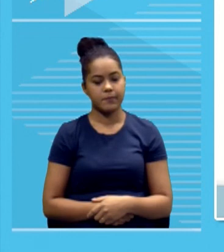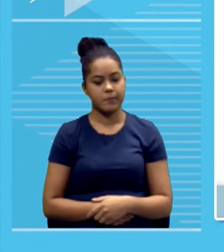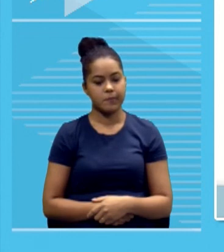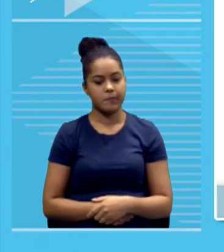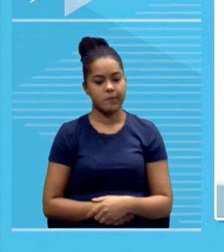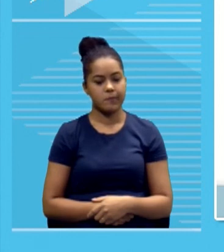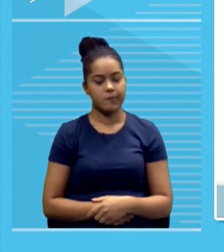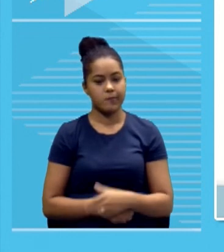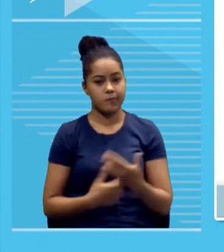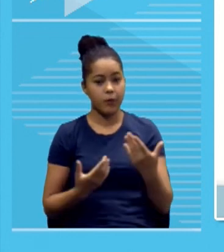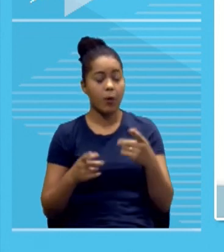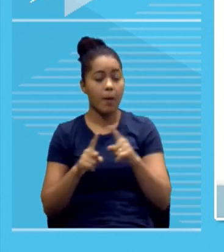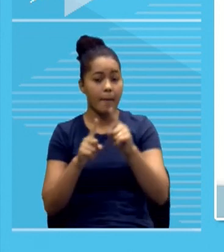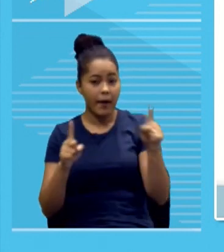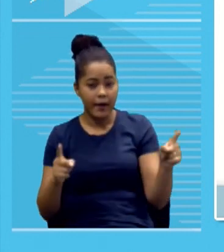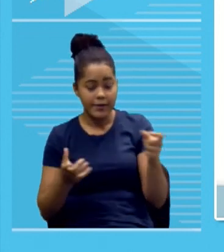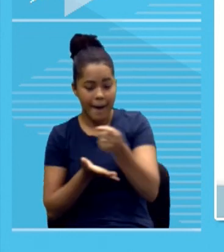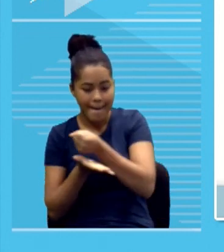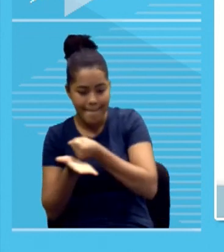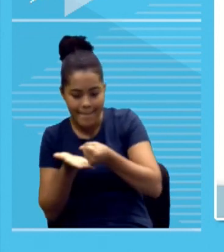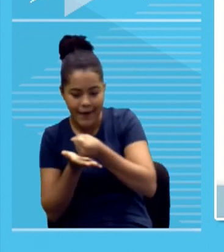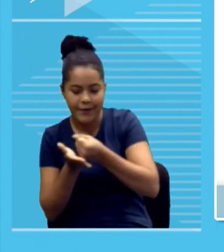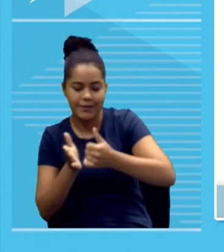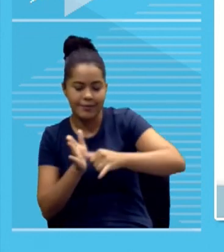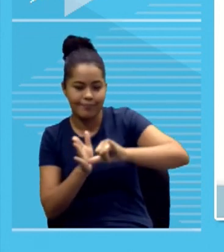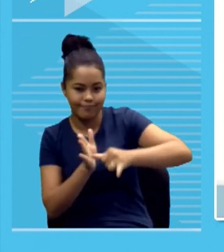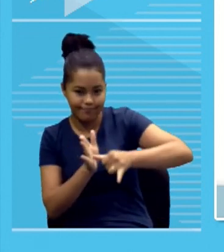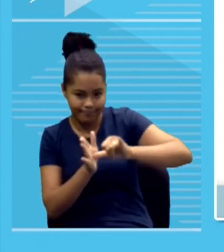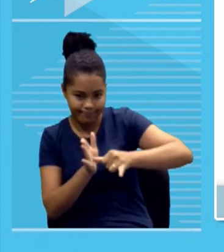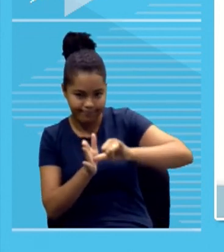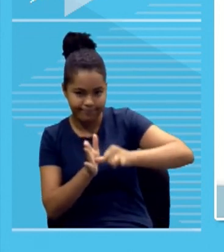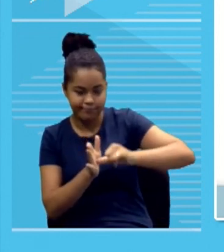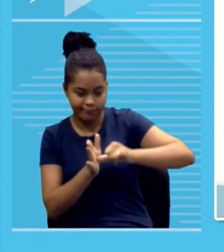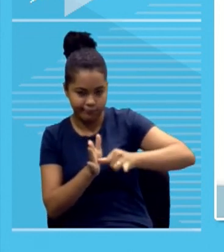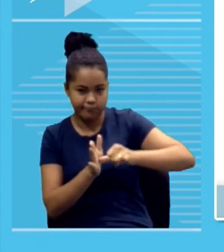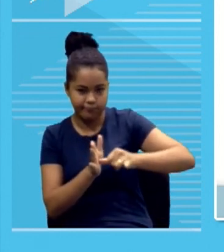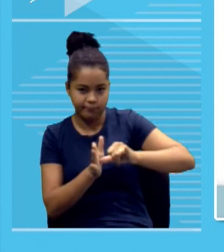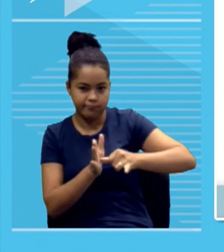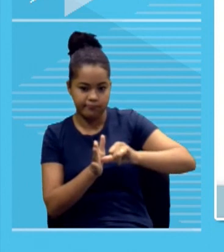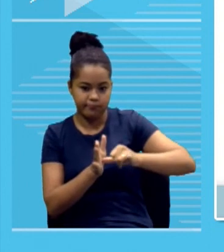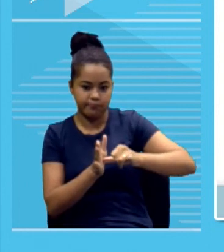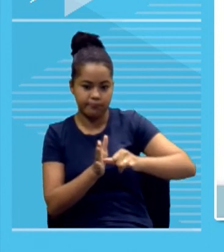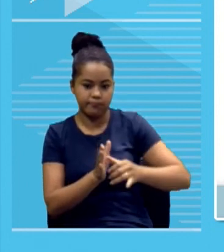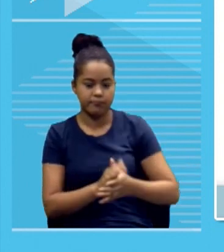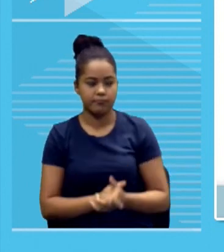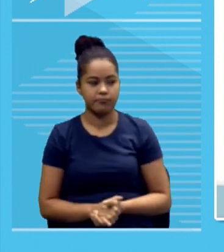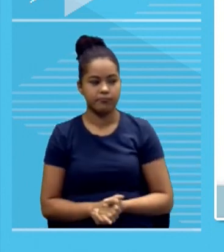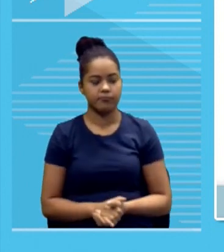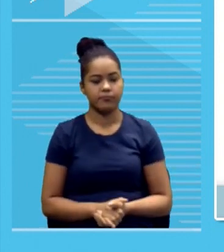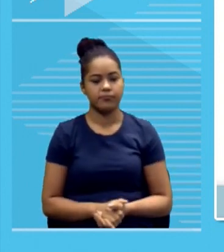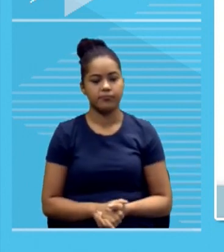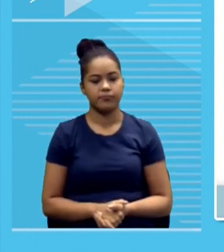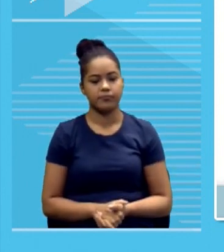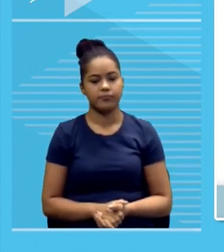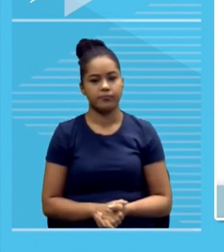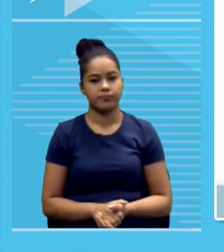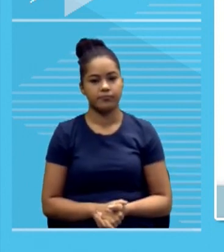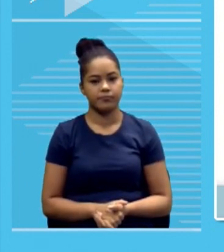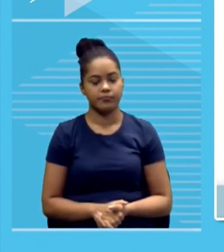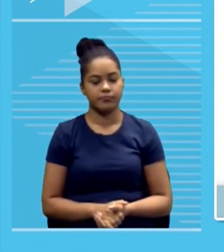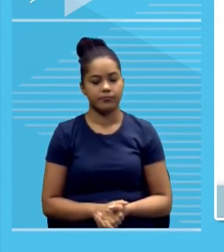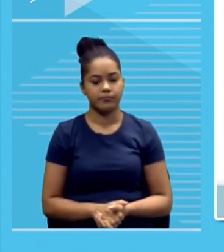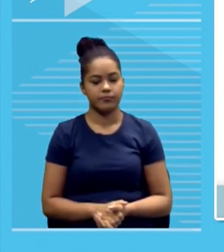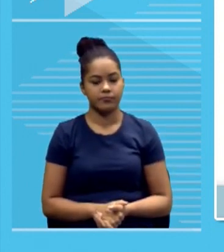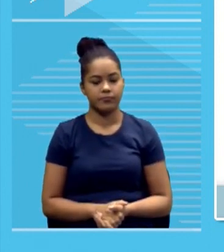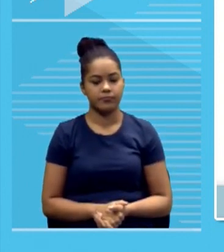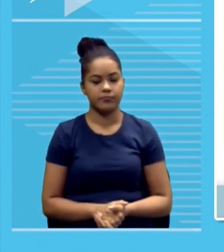tudo começa no gerador. Como o próprio nome já fala, ele vai gerar energia para que esse sistema funcione. Beleza?